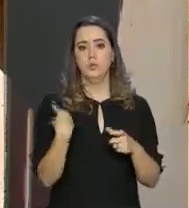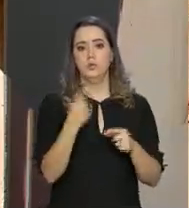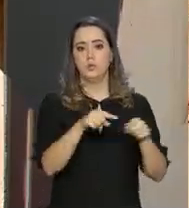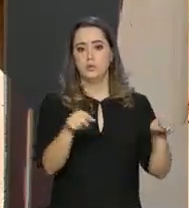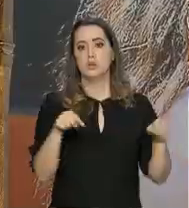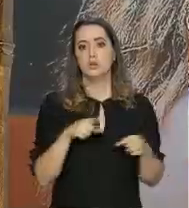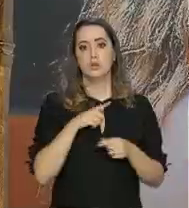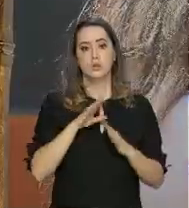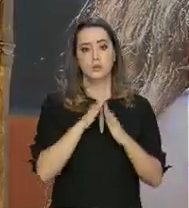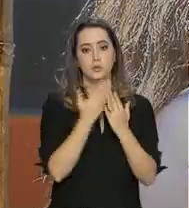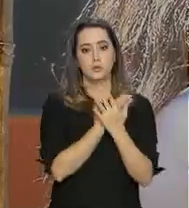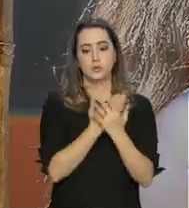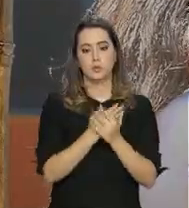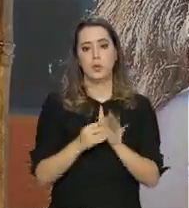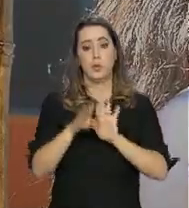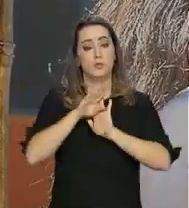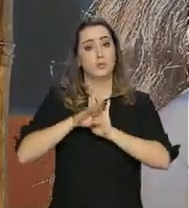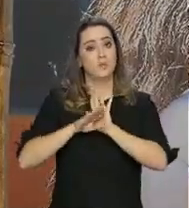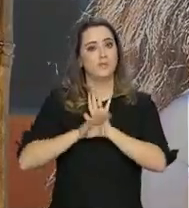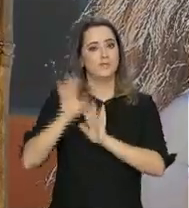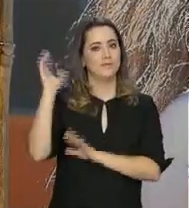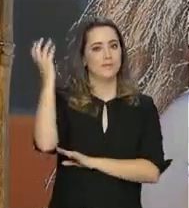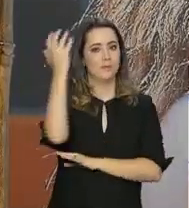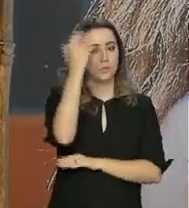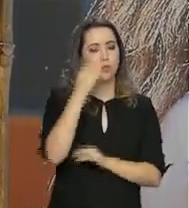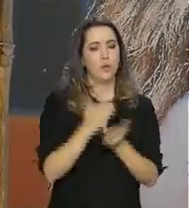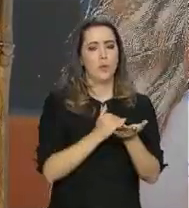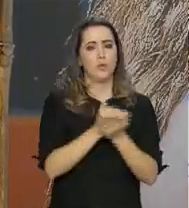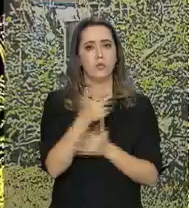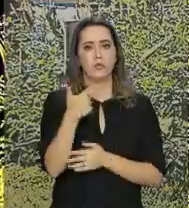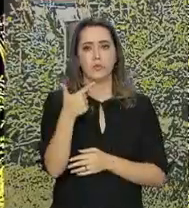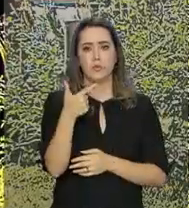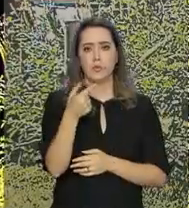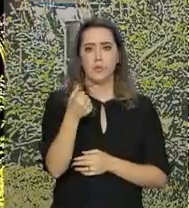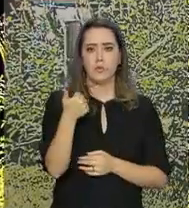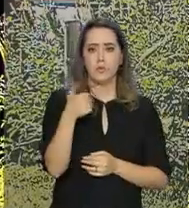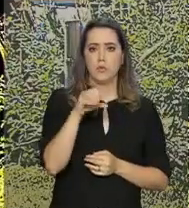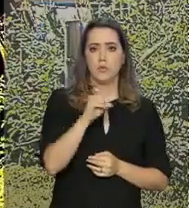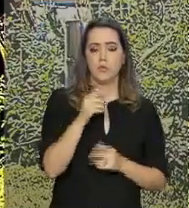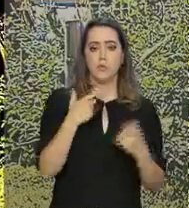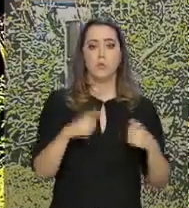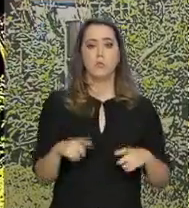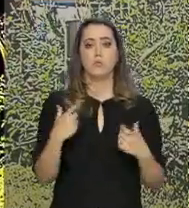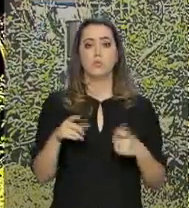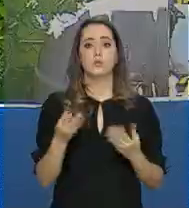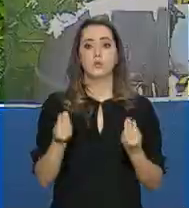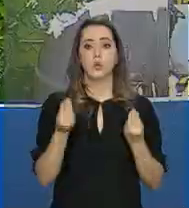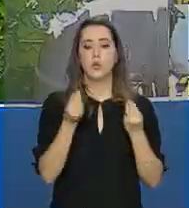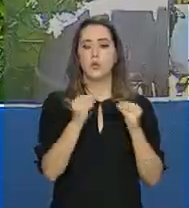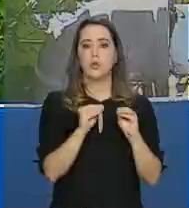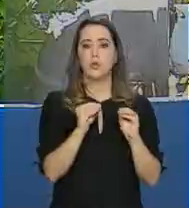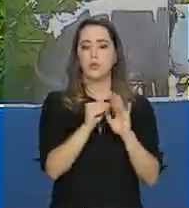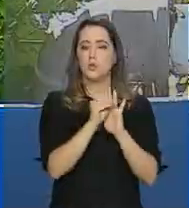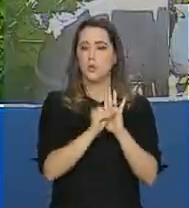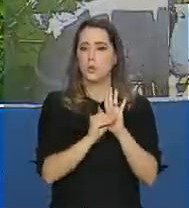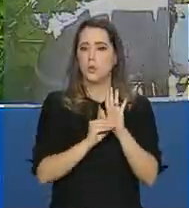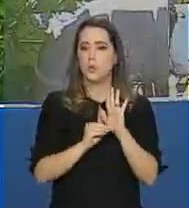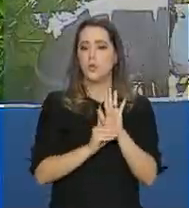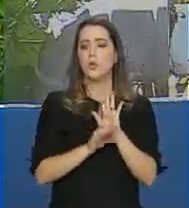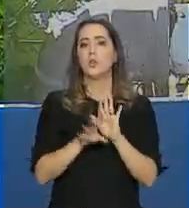temos na escola. Os projetos ambientais começaram em 2010, quando a unidade foi inserida no projeto